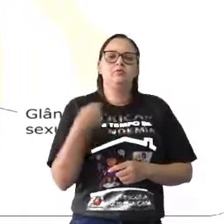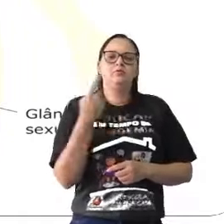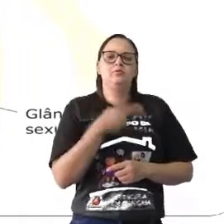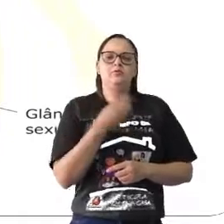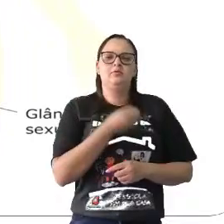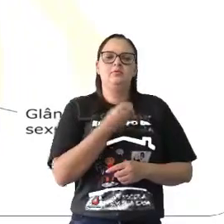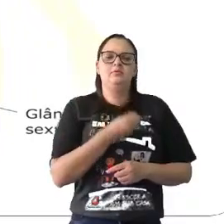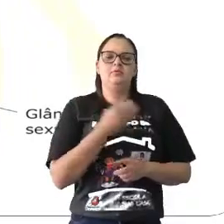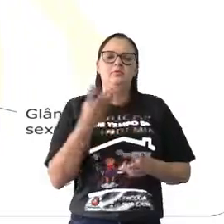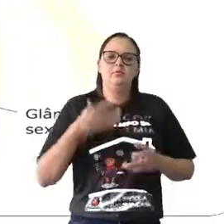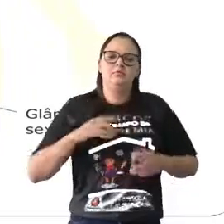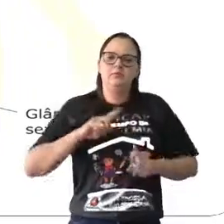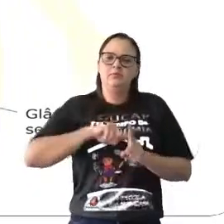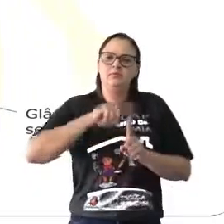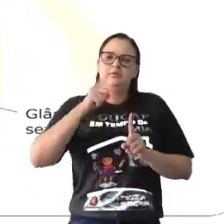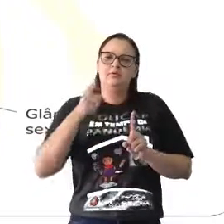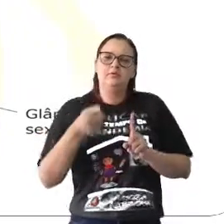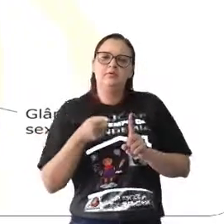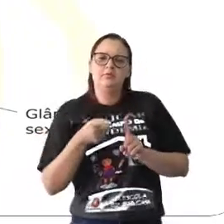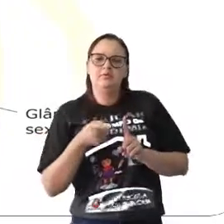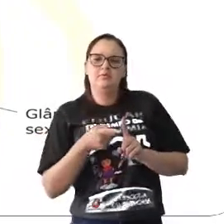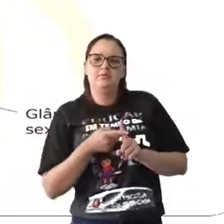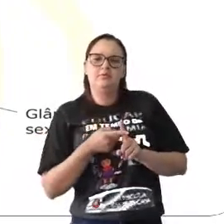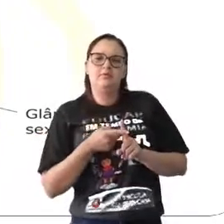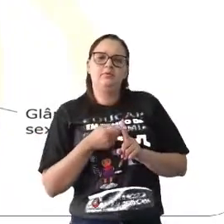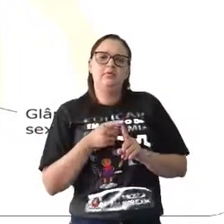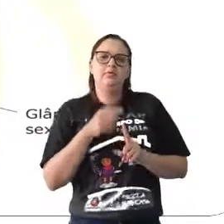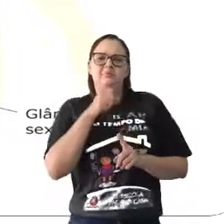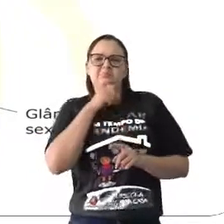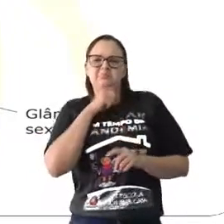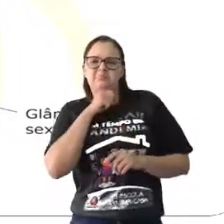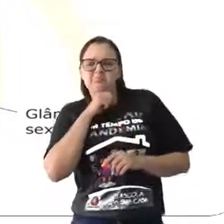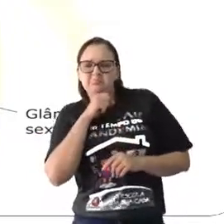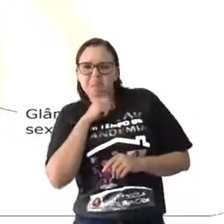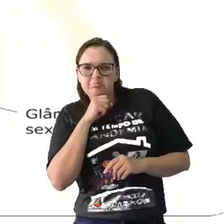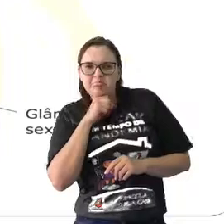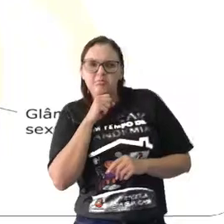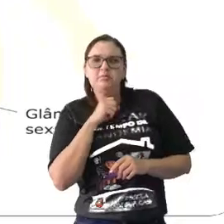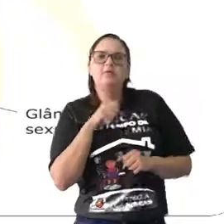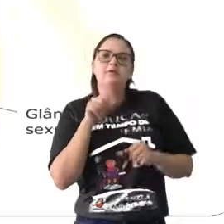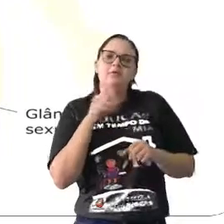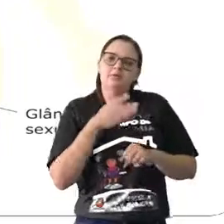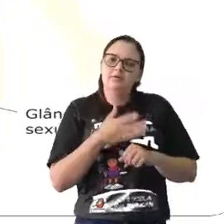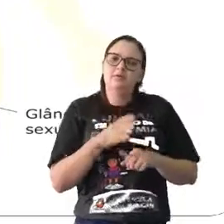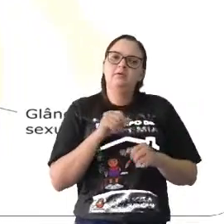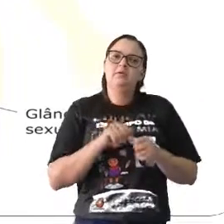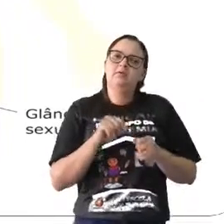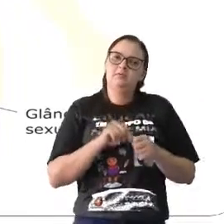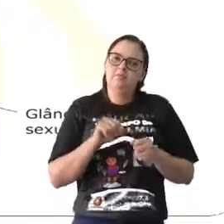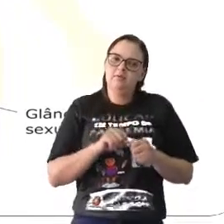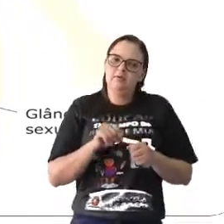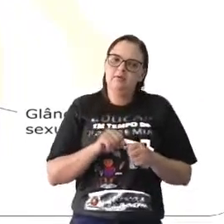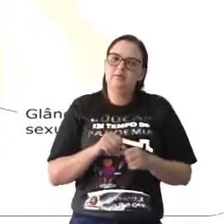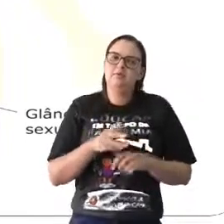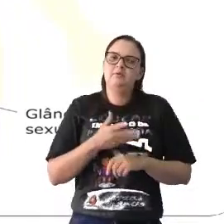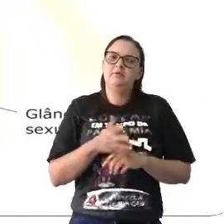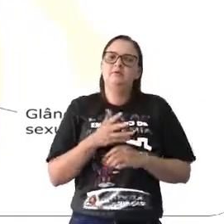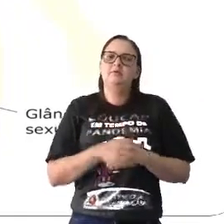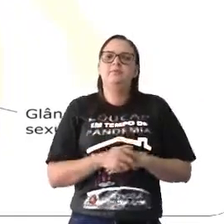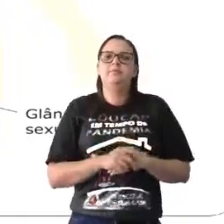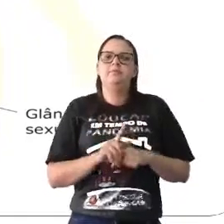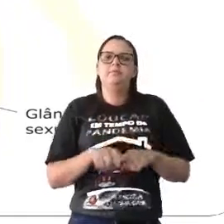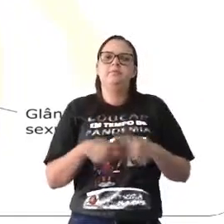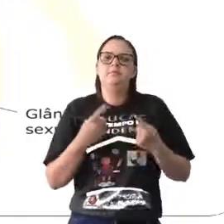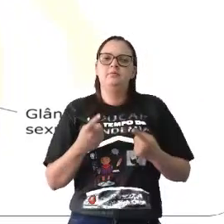da gestação até o envelhecimento, ela continua agindo, porém que ela age mais durante esse período